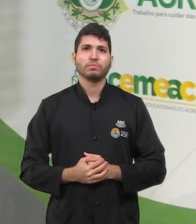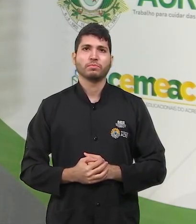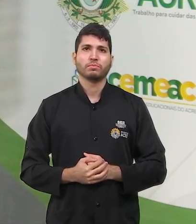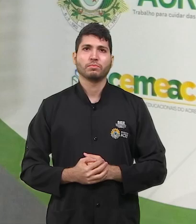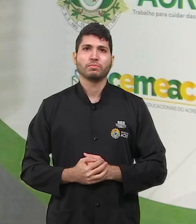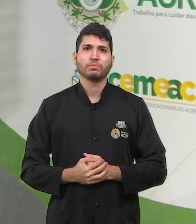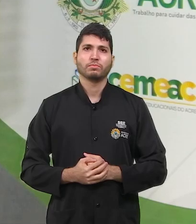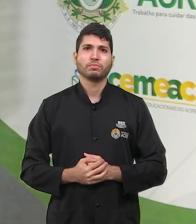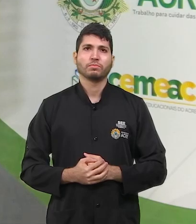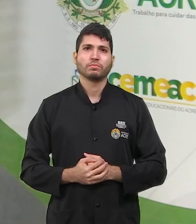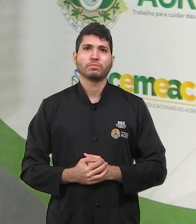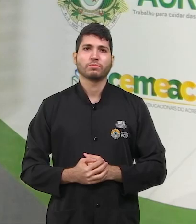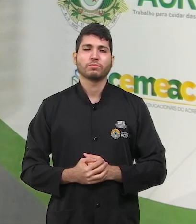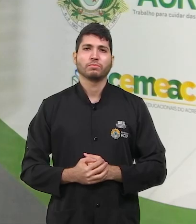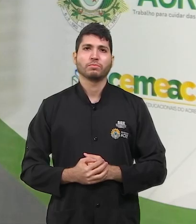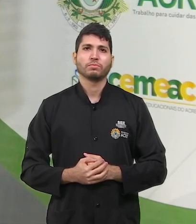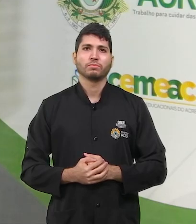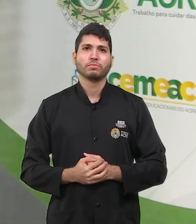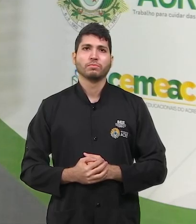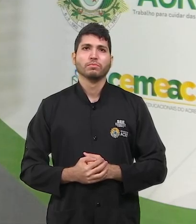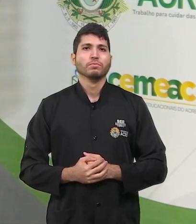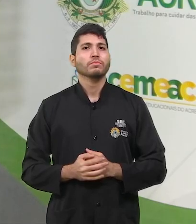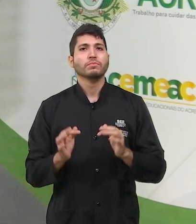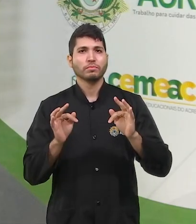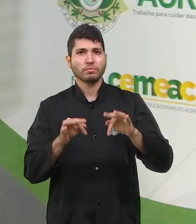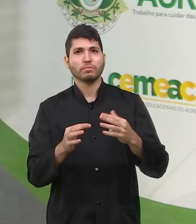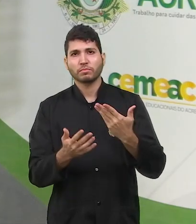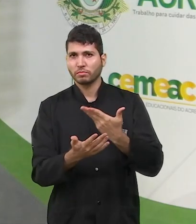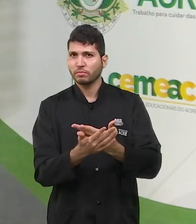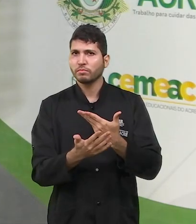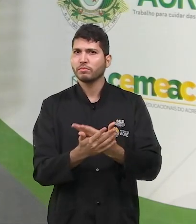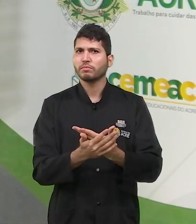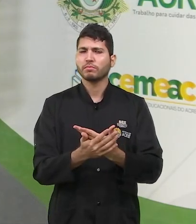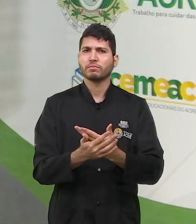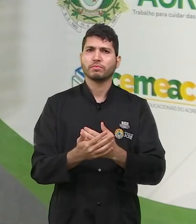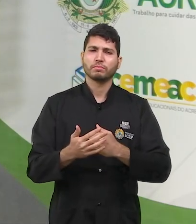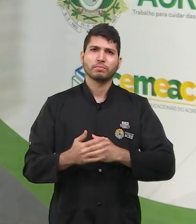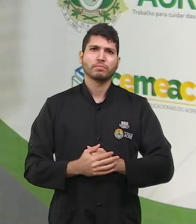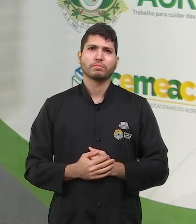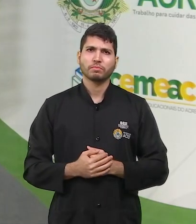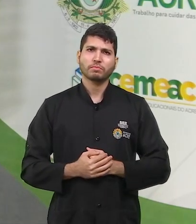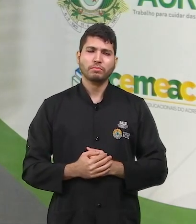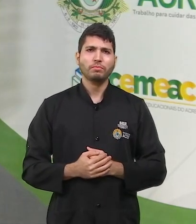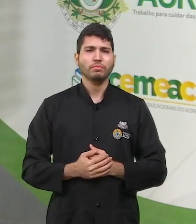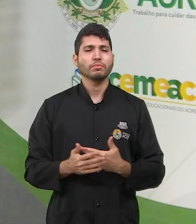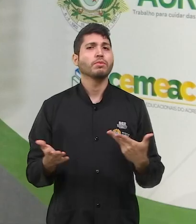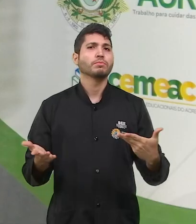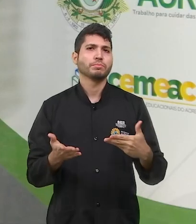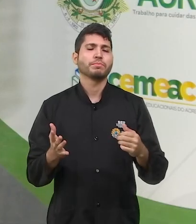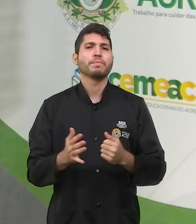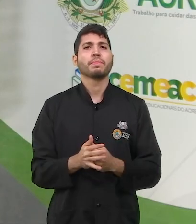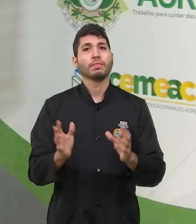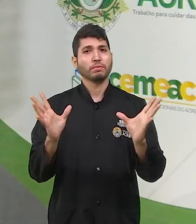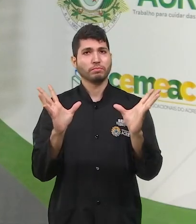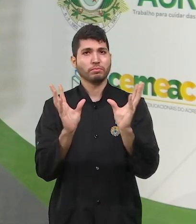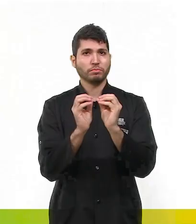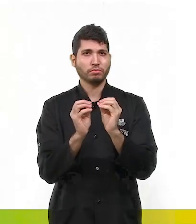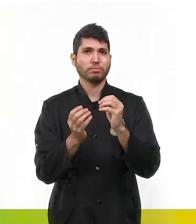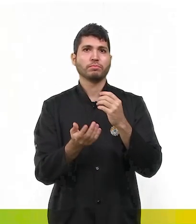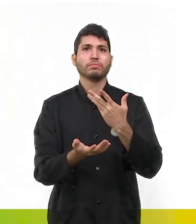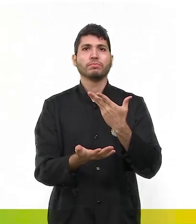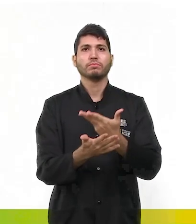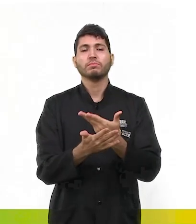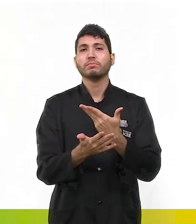certo? Bem, chegamos aí ao fim da nossa aula e eu quero fazer um breve resumo daquilo que a gente aprendeu. Vamos